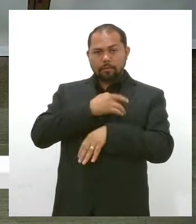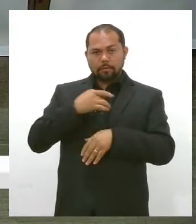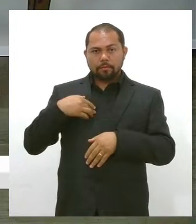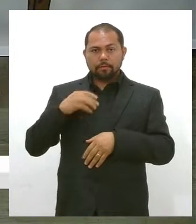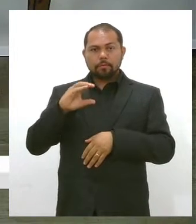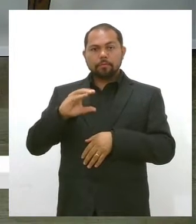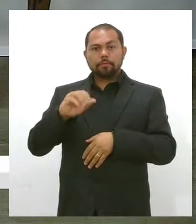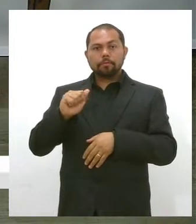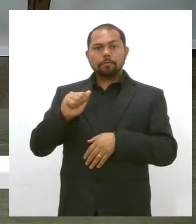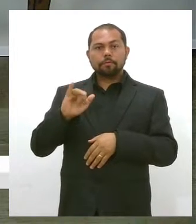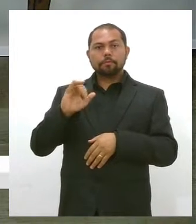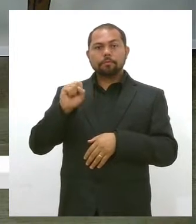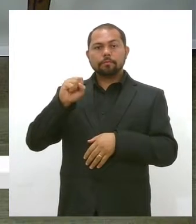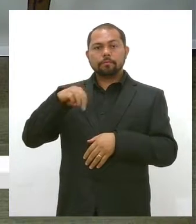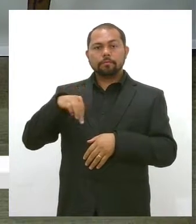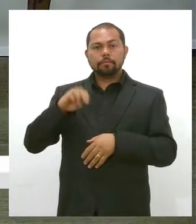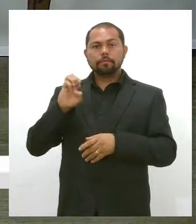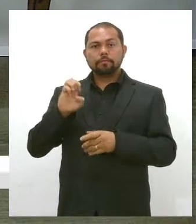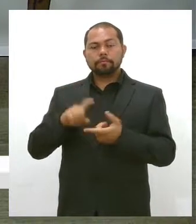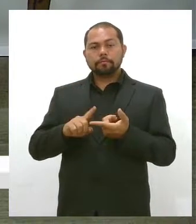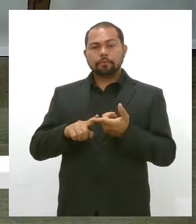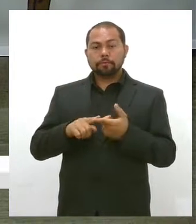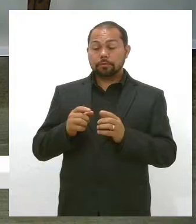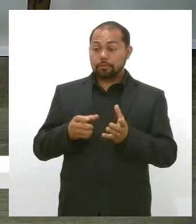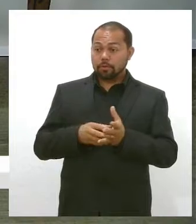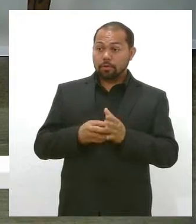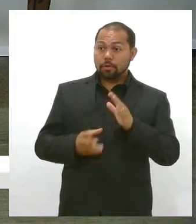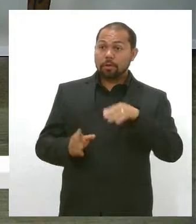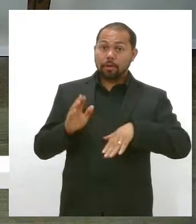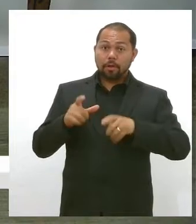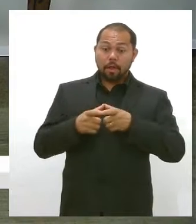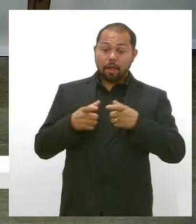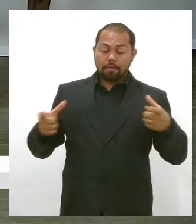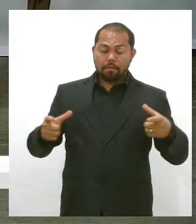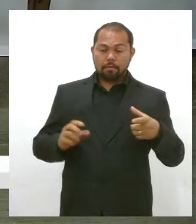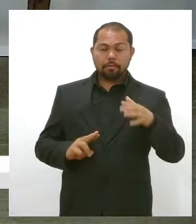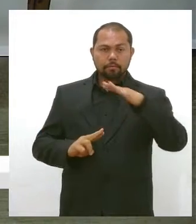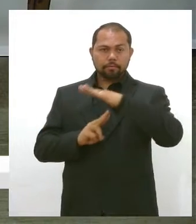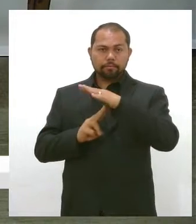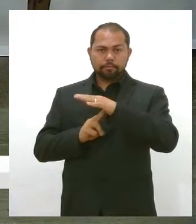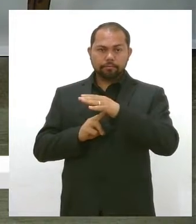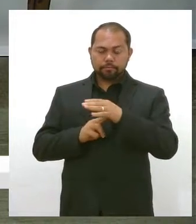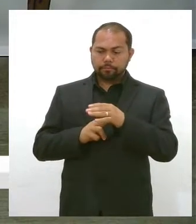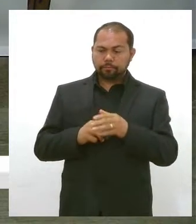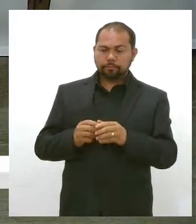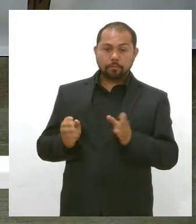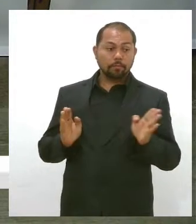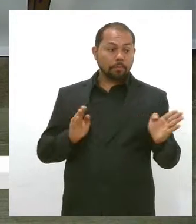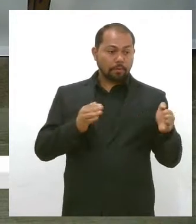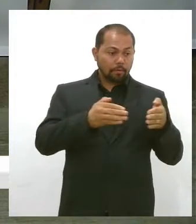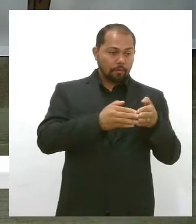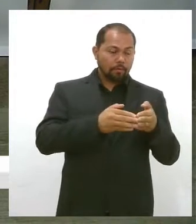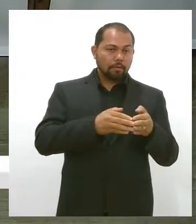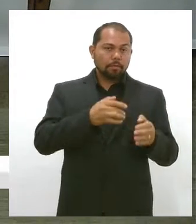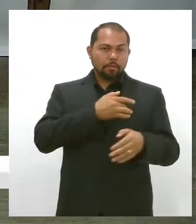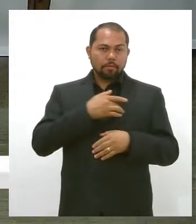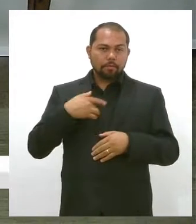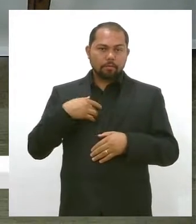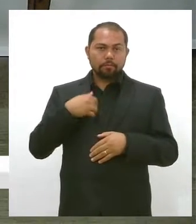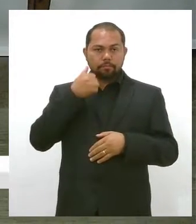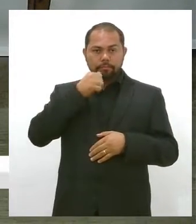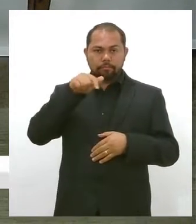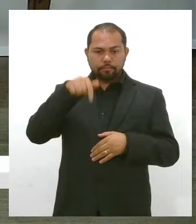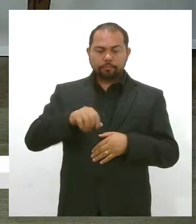a maior unidade ambulatorial voltada à saúde da mulher aqui em Sergipe. Para a gente conversar um pouquinho sobre